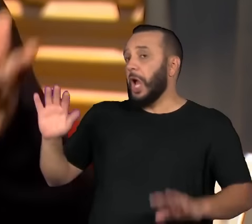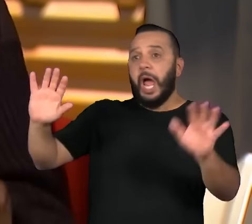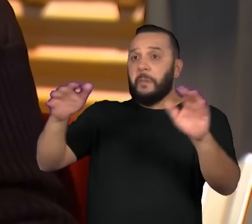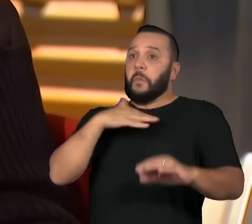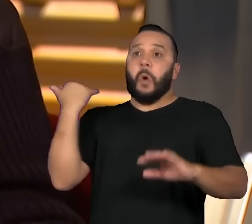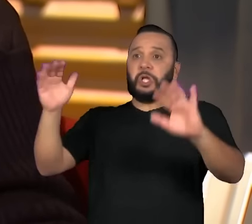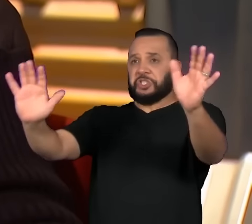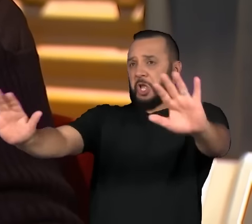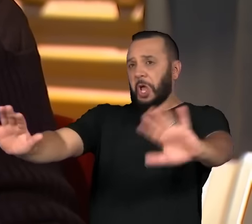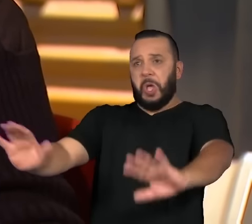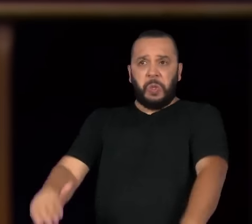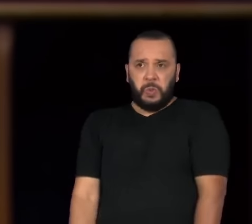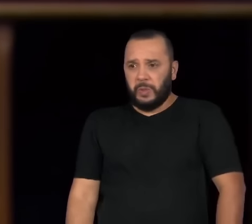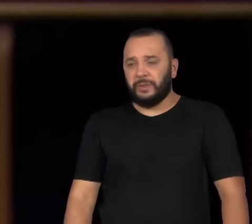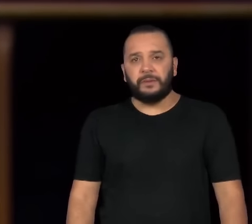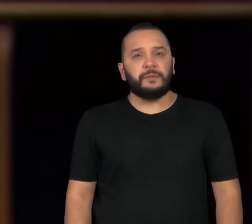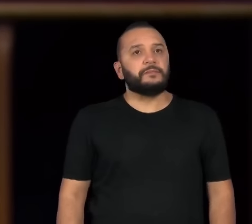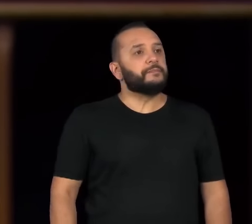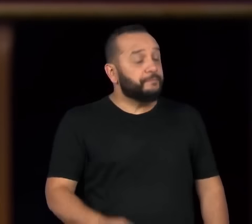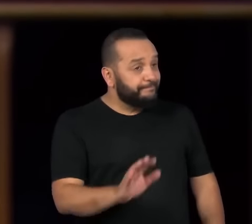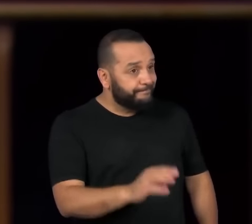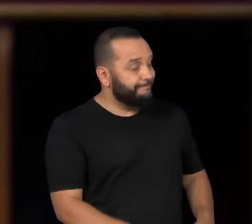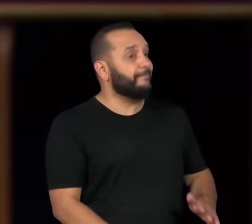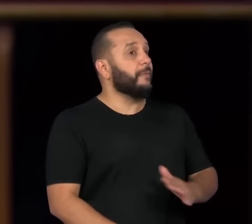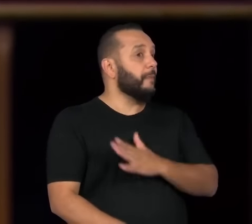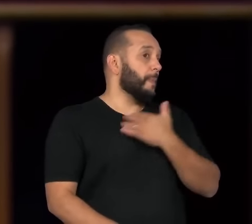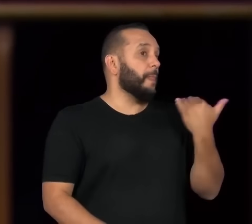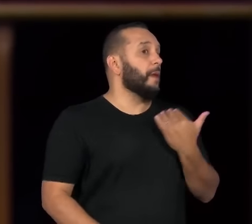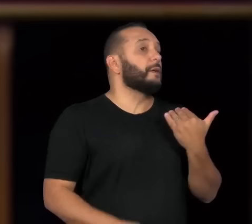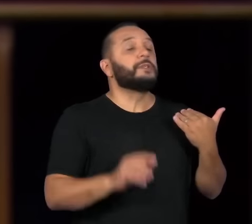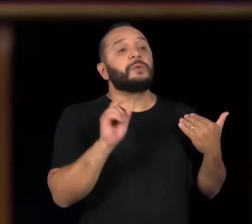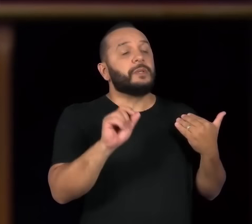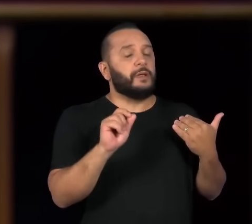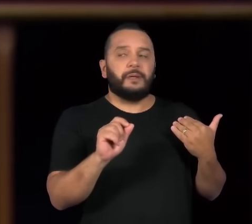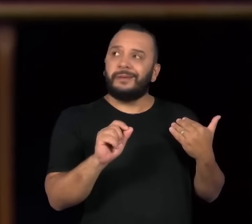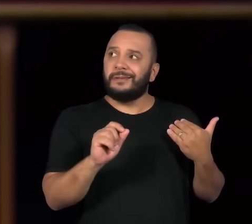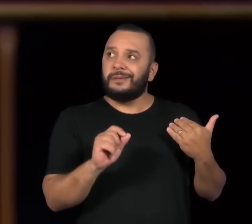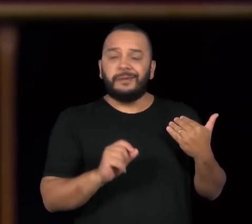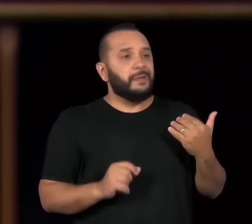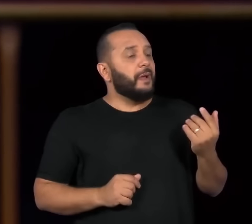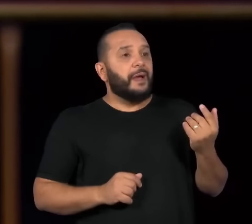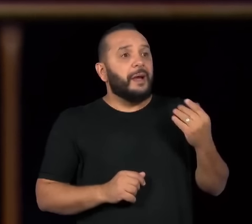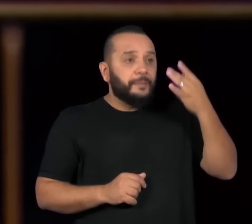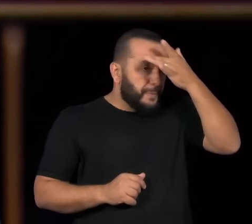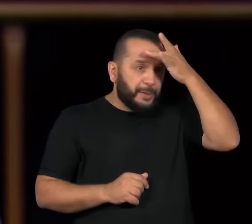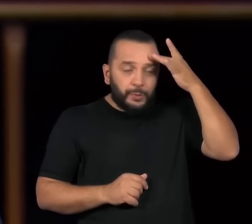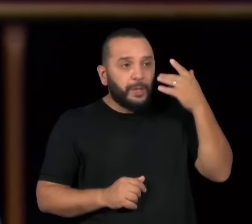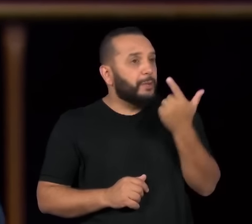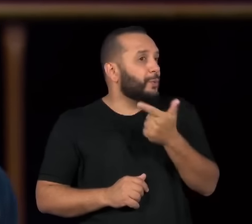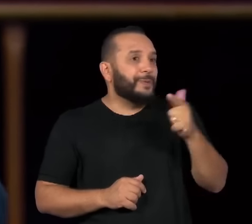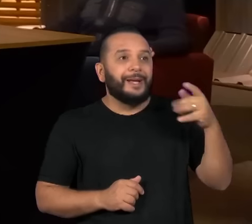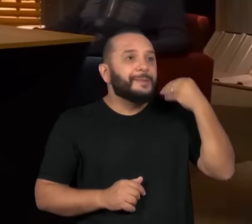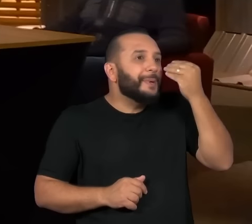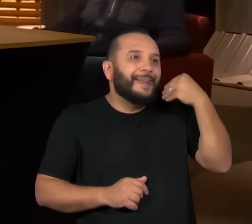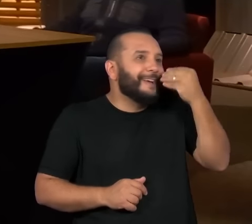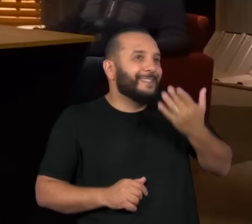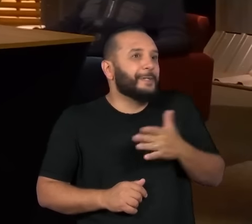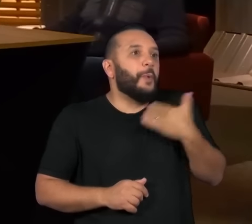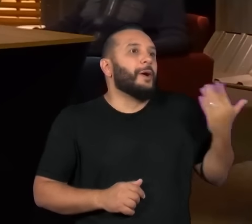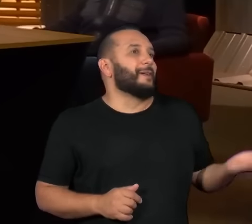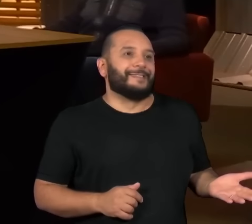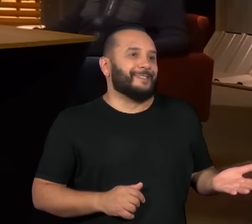quê. E tem uma particularidade à morte que é a única coisa que ninguém tem experiência prévia. Sem É.